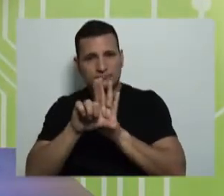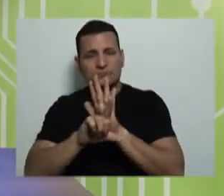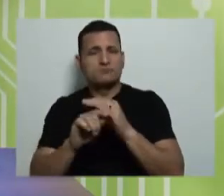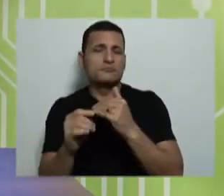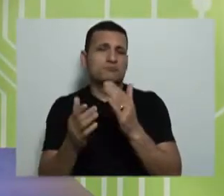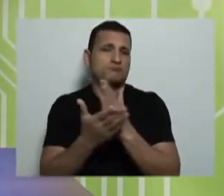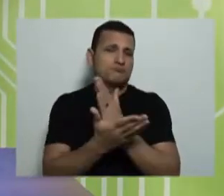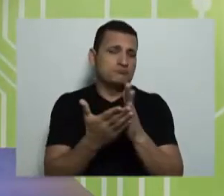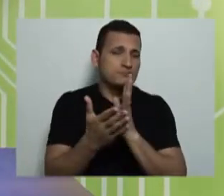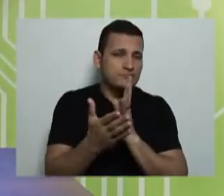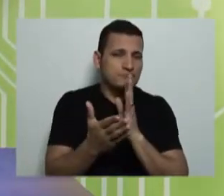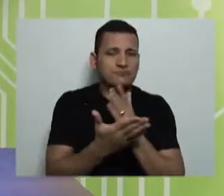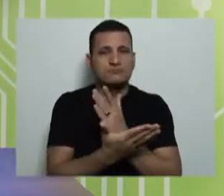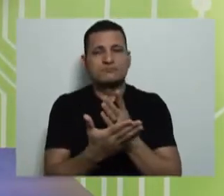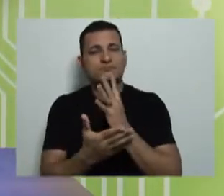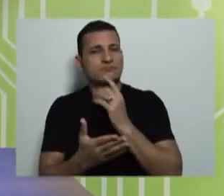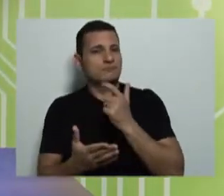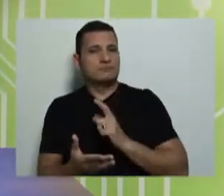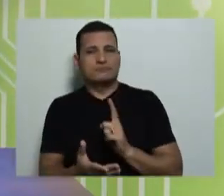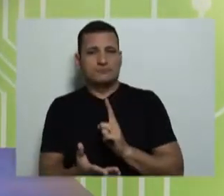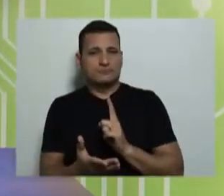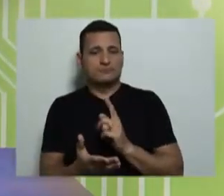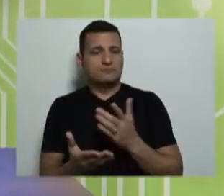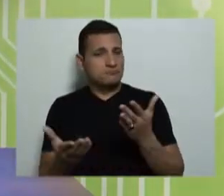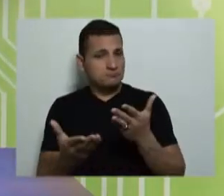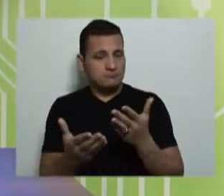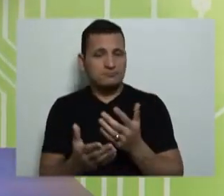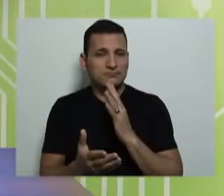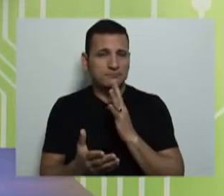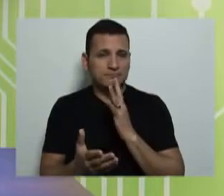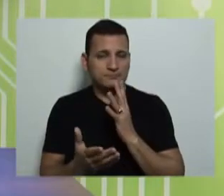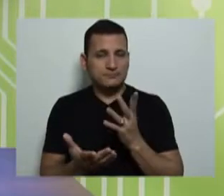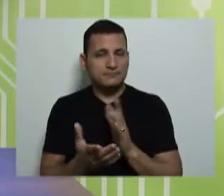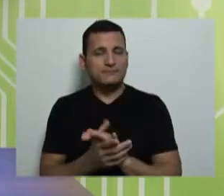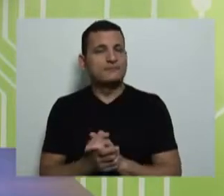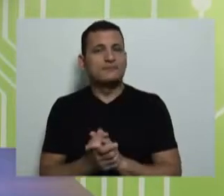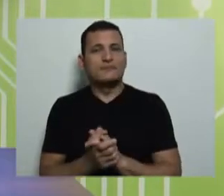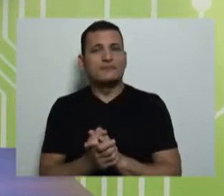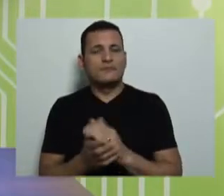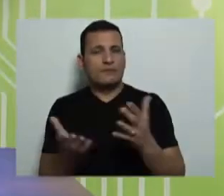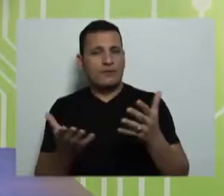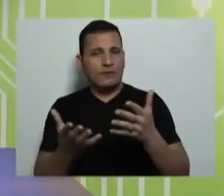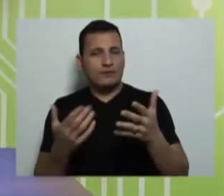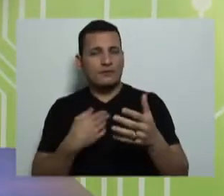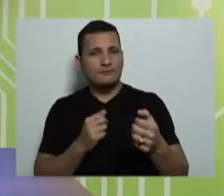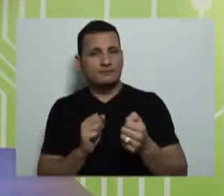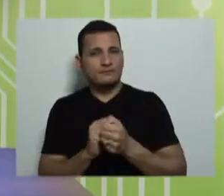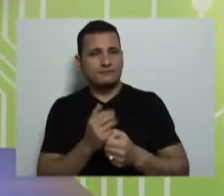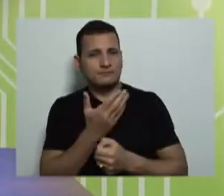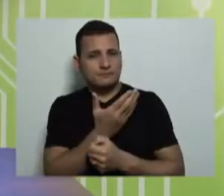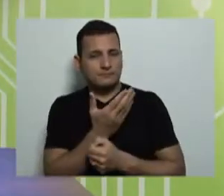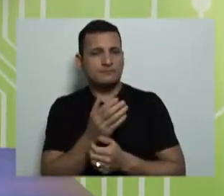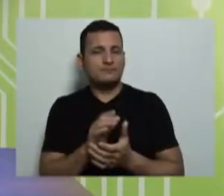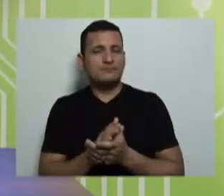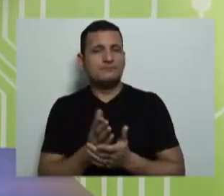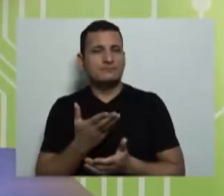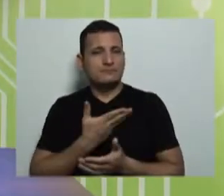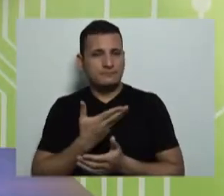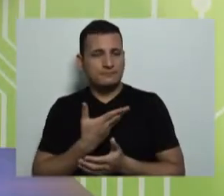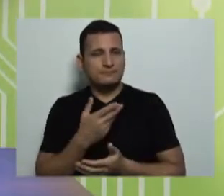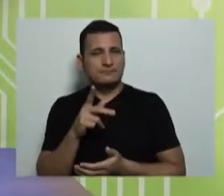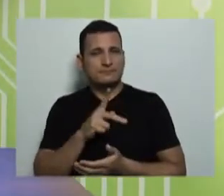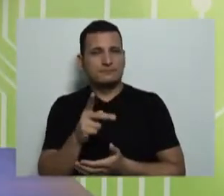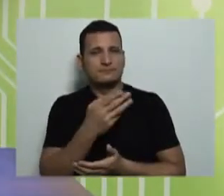aí e de outros estão me conhecendo hoje. Estou aqui hoje juntamente com a companhia da minha amiga e